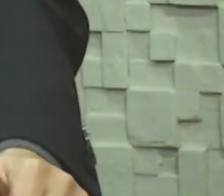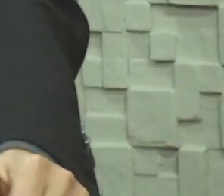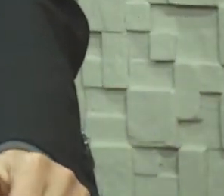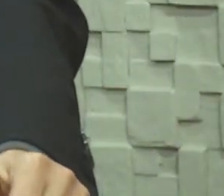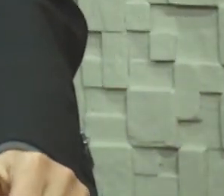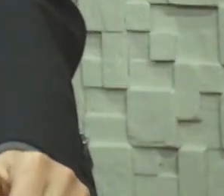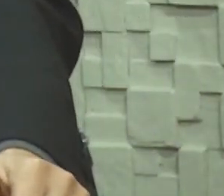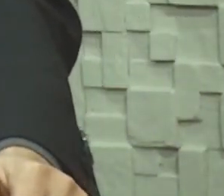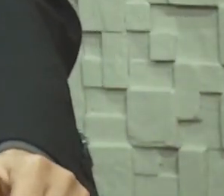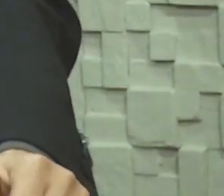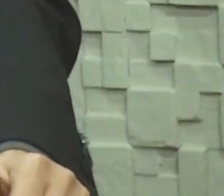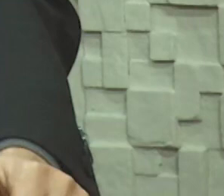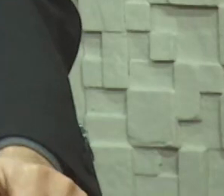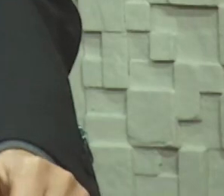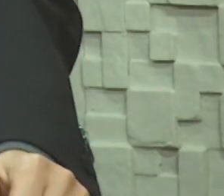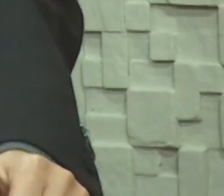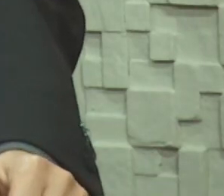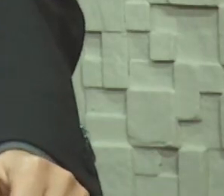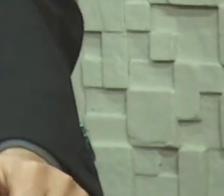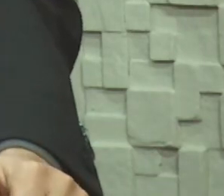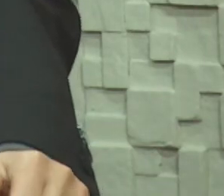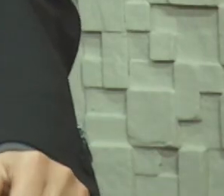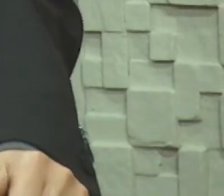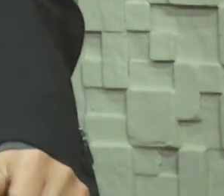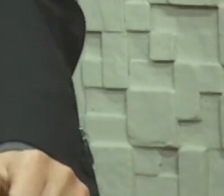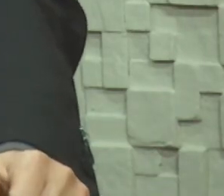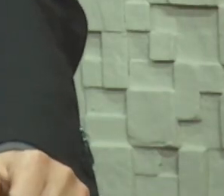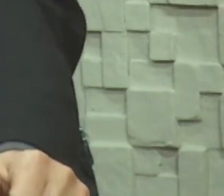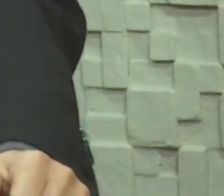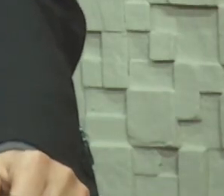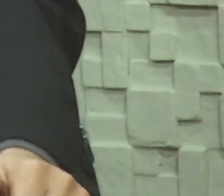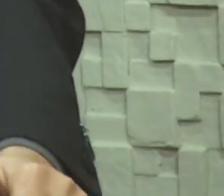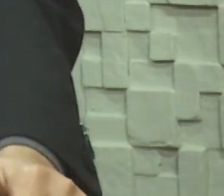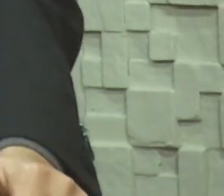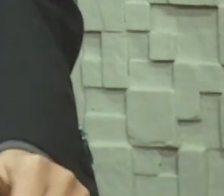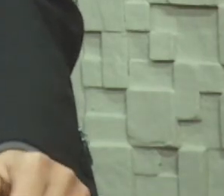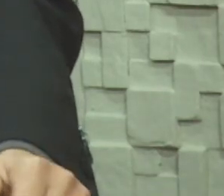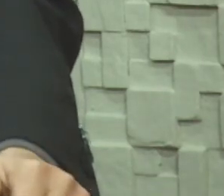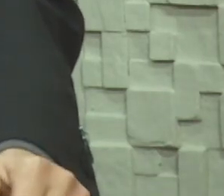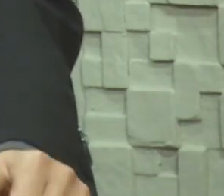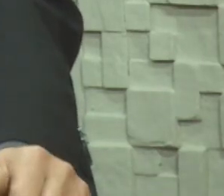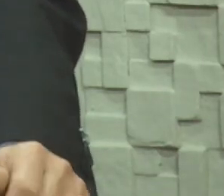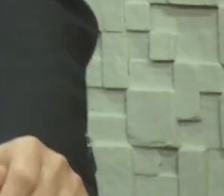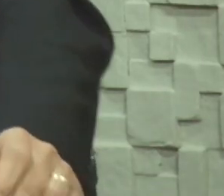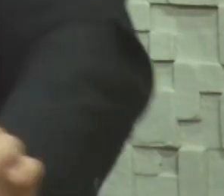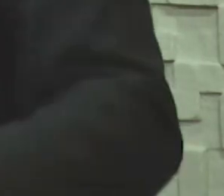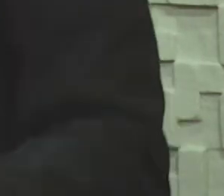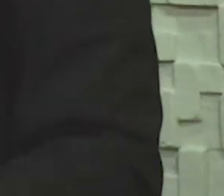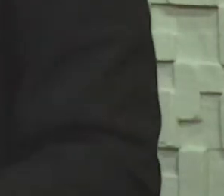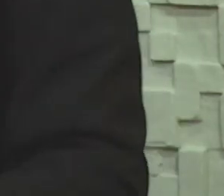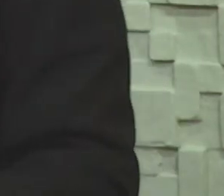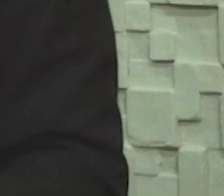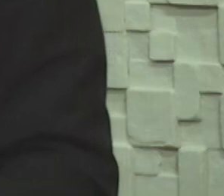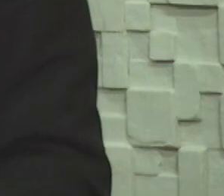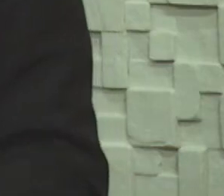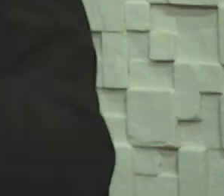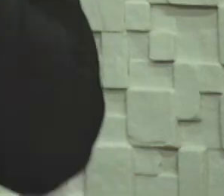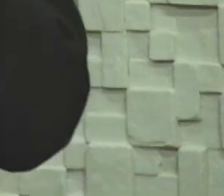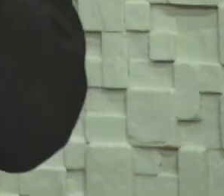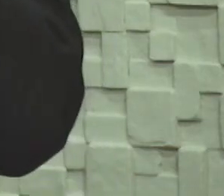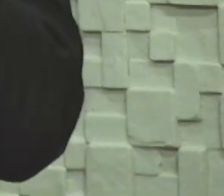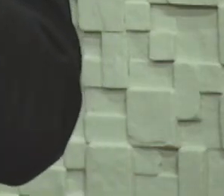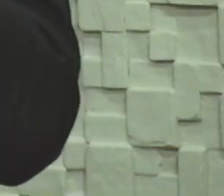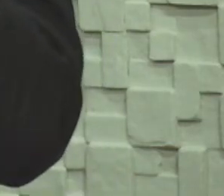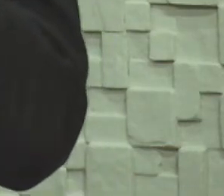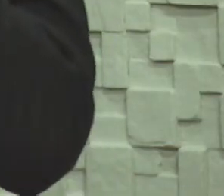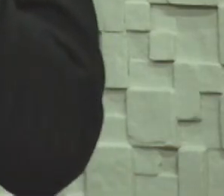favorecidas eles tem um projeto muito interessante também que dá todo o kit de higiene para as mulheres